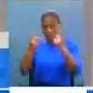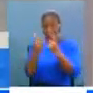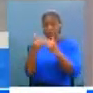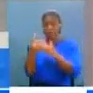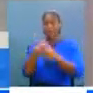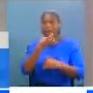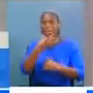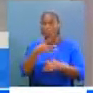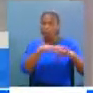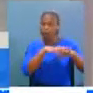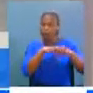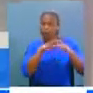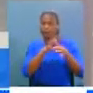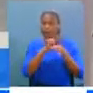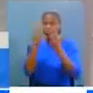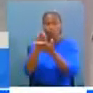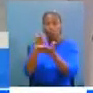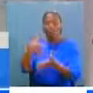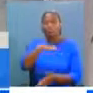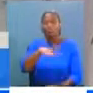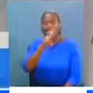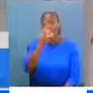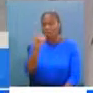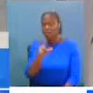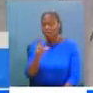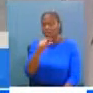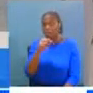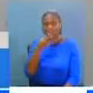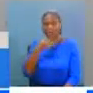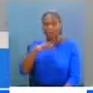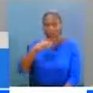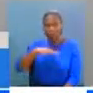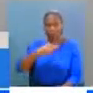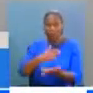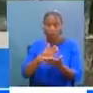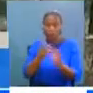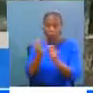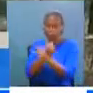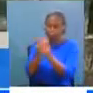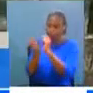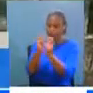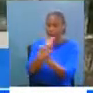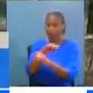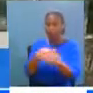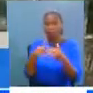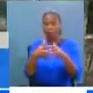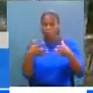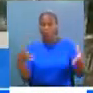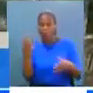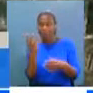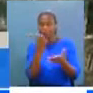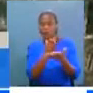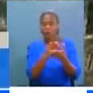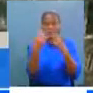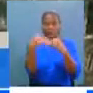permitir redimensionar a rede educativa na zona da Várzea e Terra Branca, onde vão ser requalificadas e ampliadas 3 escolas